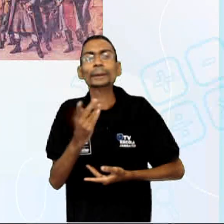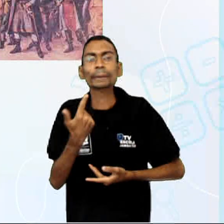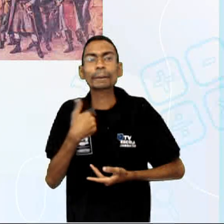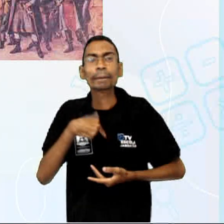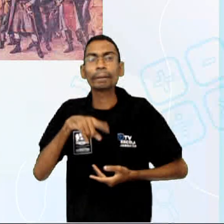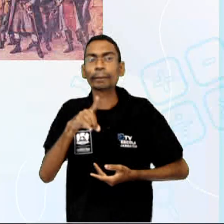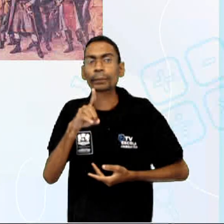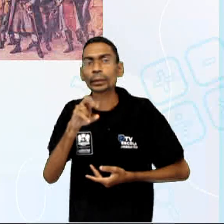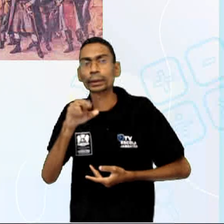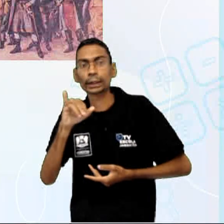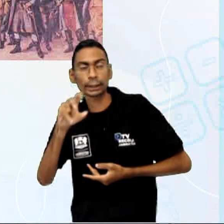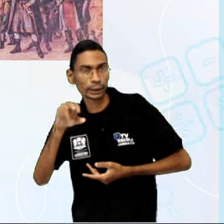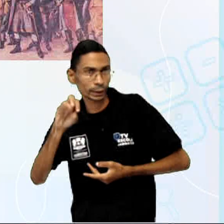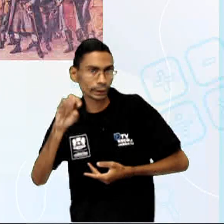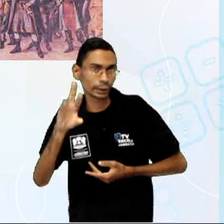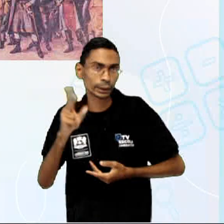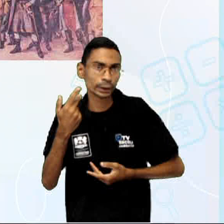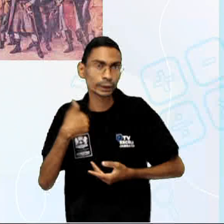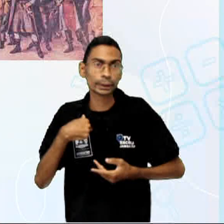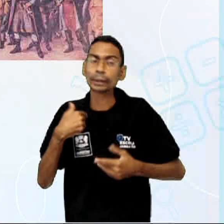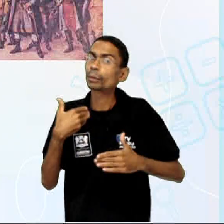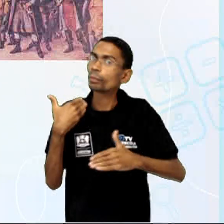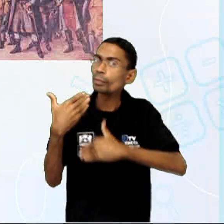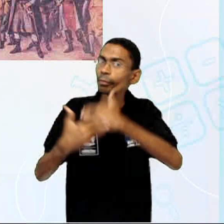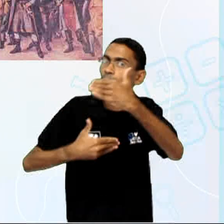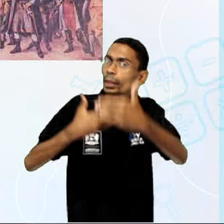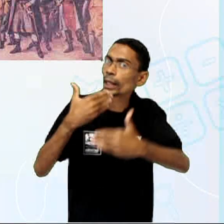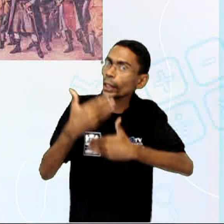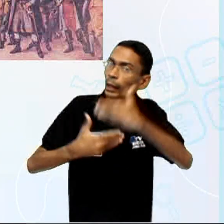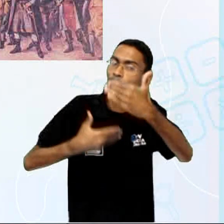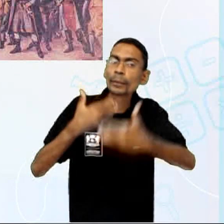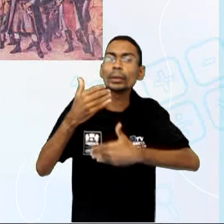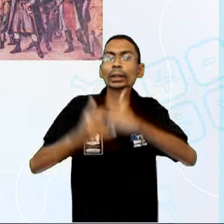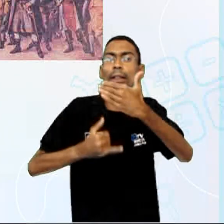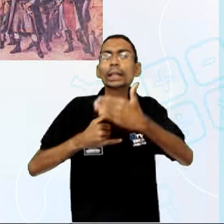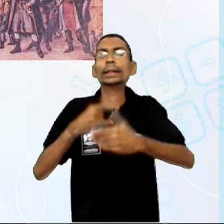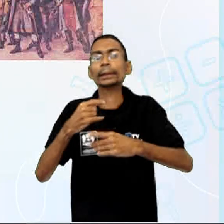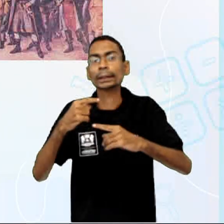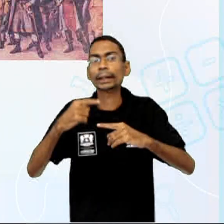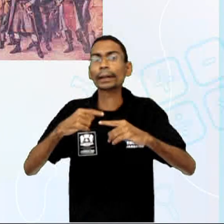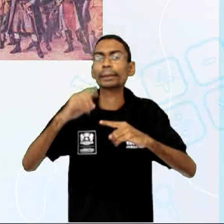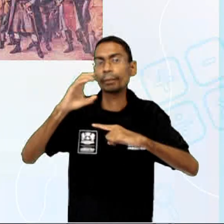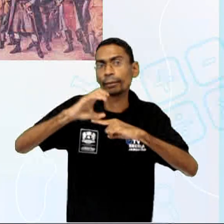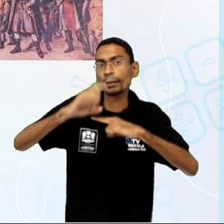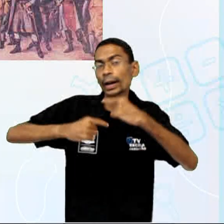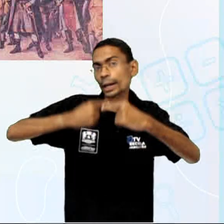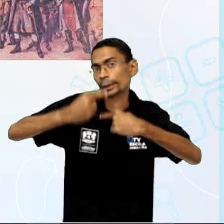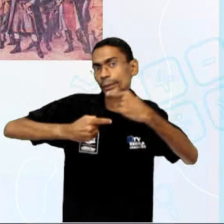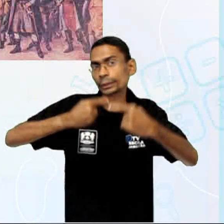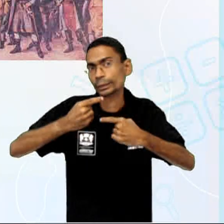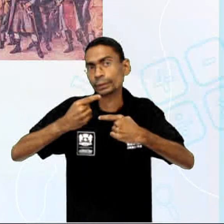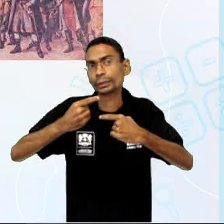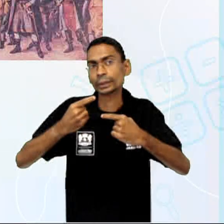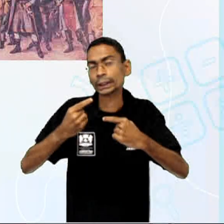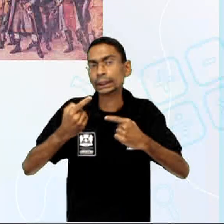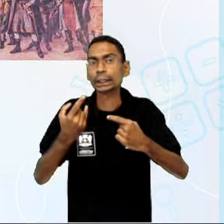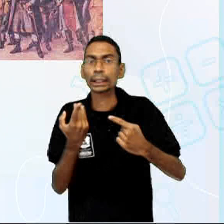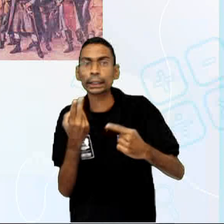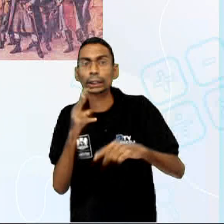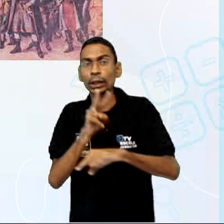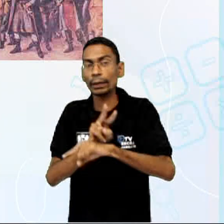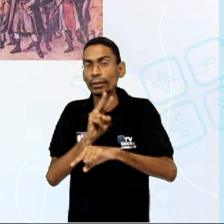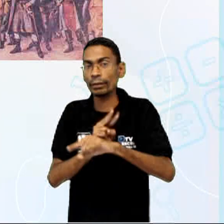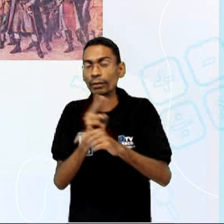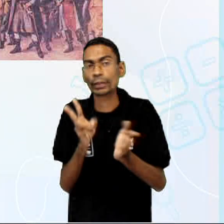obrigação de garantir o desenvolvimento de suas capitanias, além de defendê-las de indígenas e de estrangeiros. Os